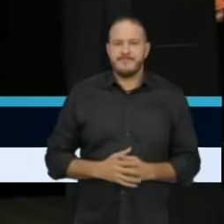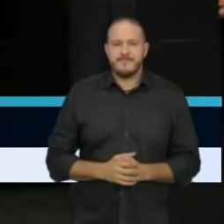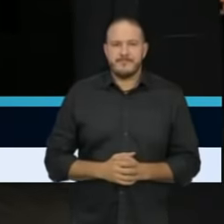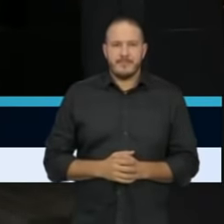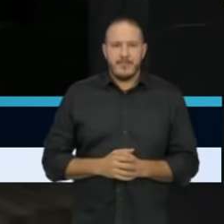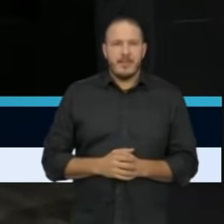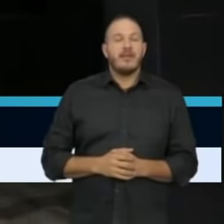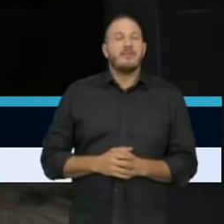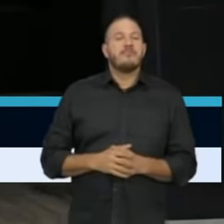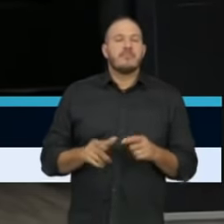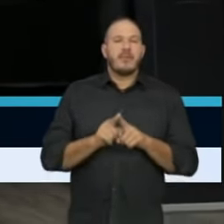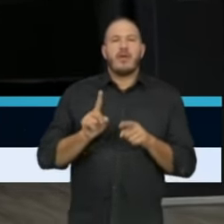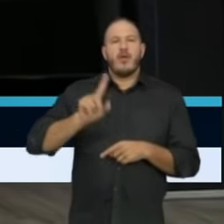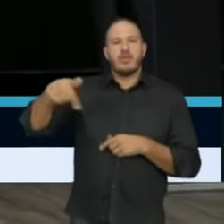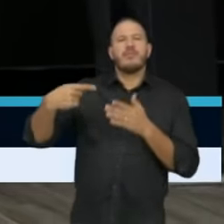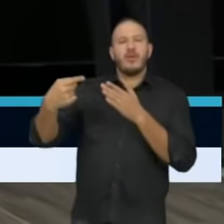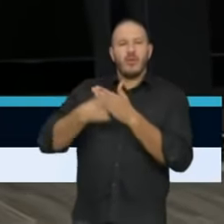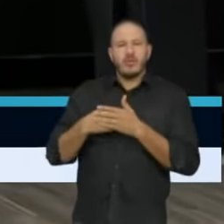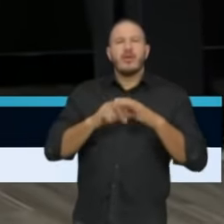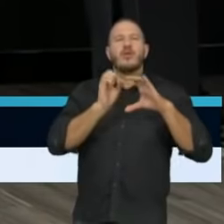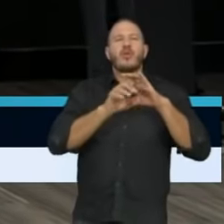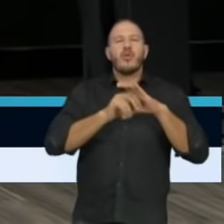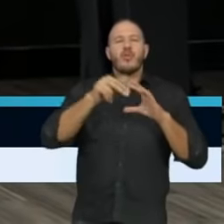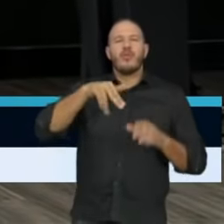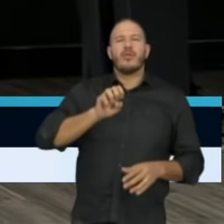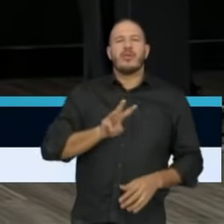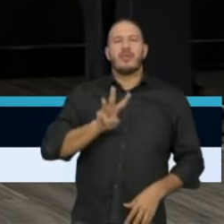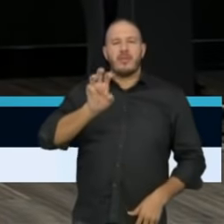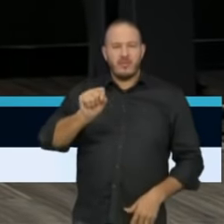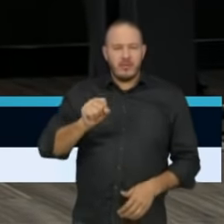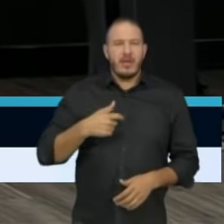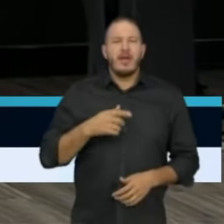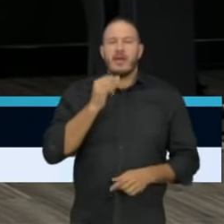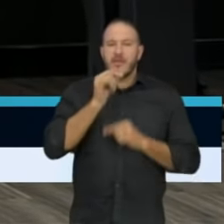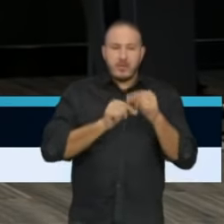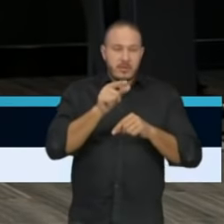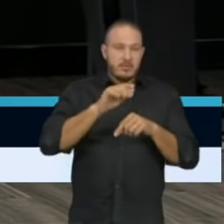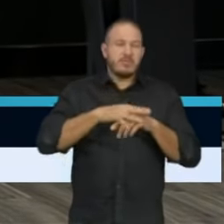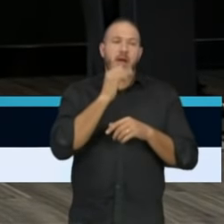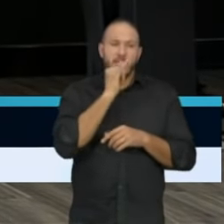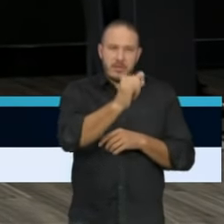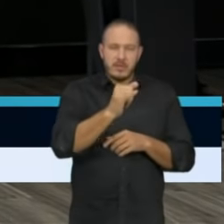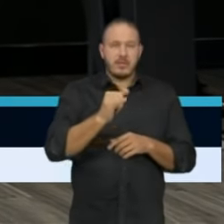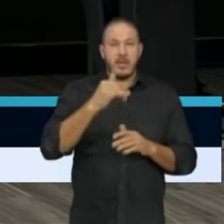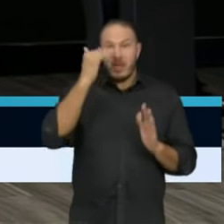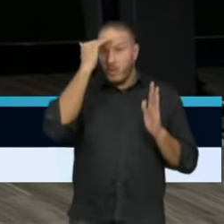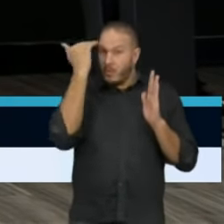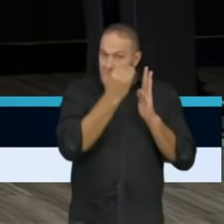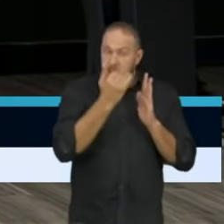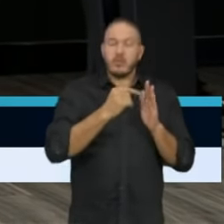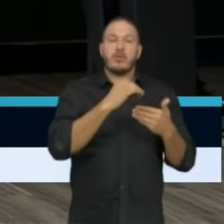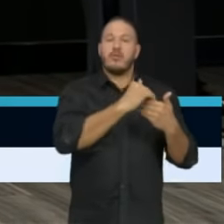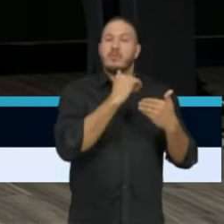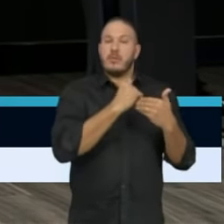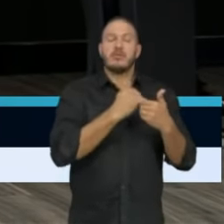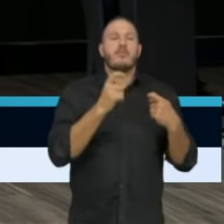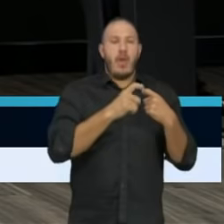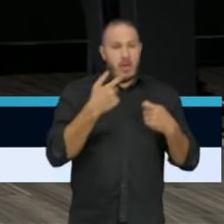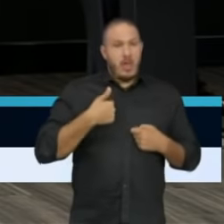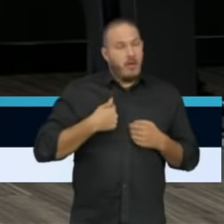que virá da Globo News, Bruno, eu, como governador do Estado, fiz o que a recomendação médica exige nesses casos. Fiz o